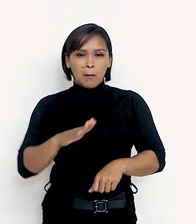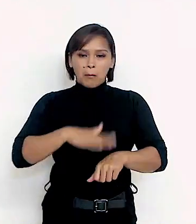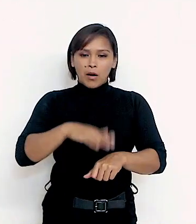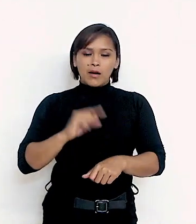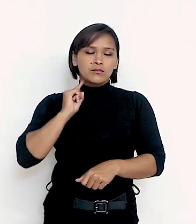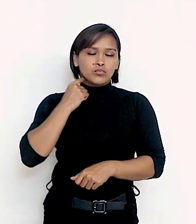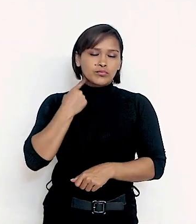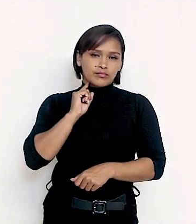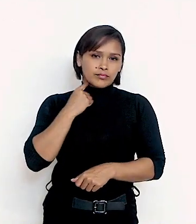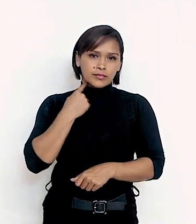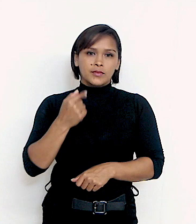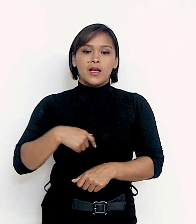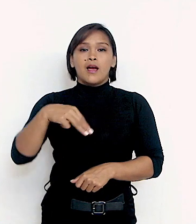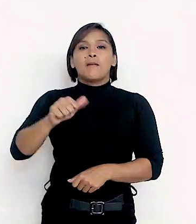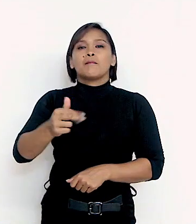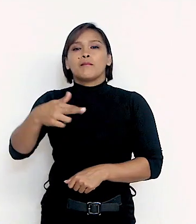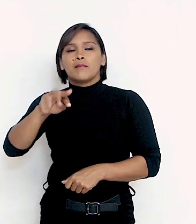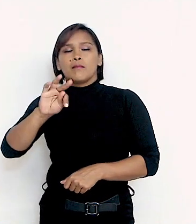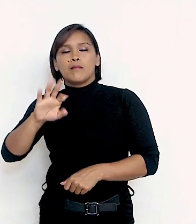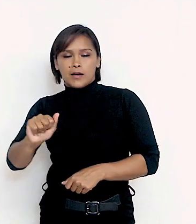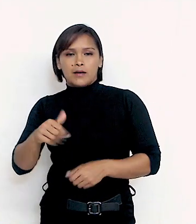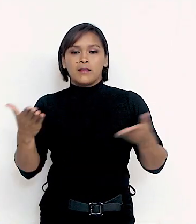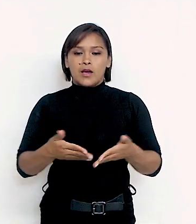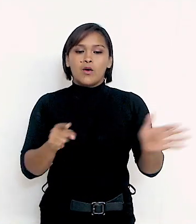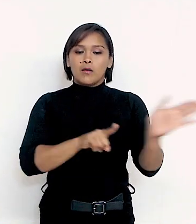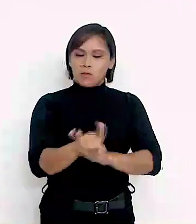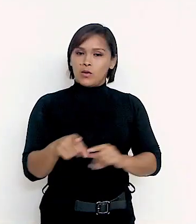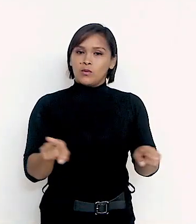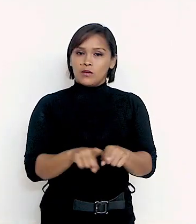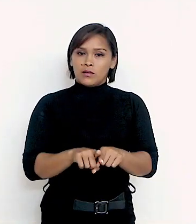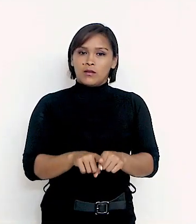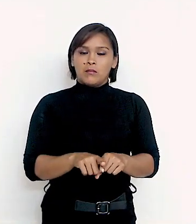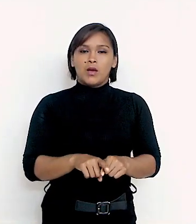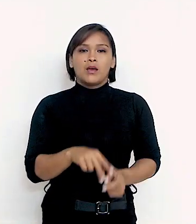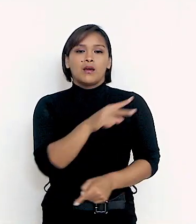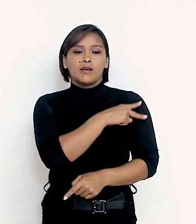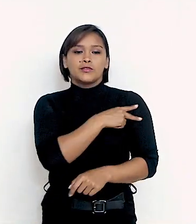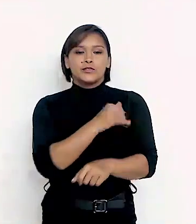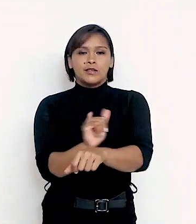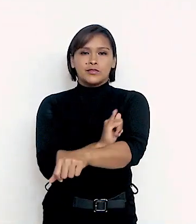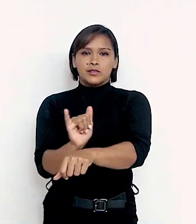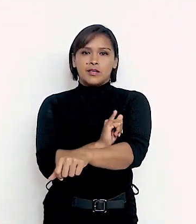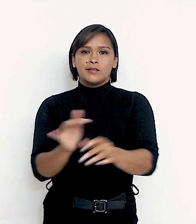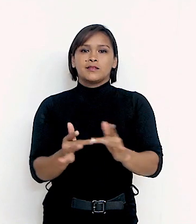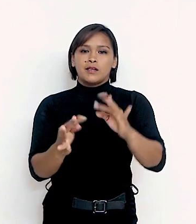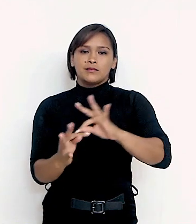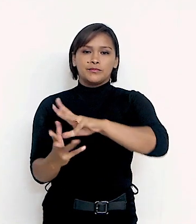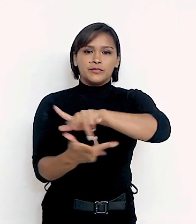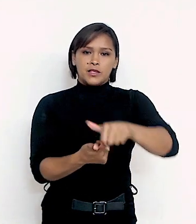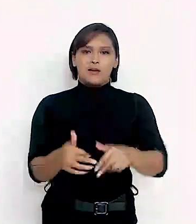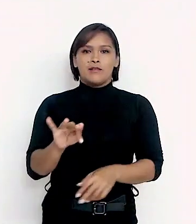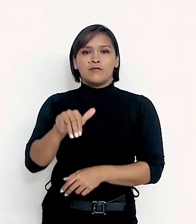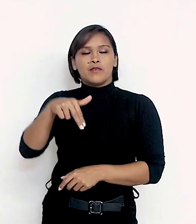Doutora Marta lança justamente sobre isso a Doutora Marta blascke chefe da assessoria estratégica internacional da fiemg